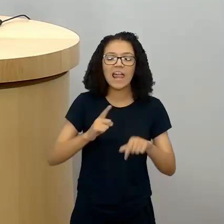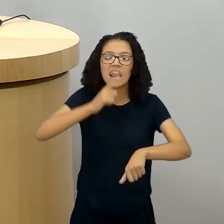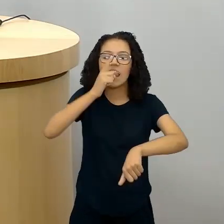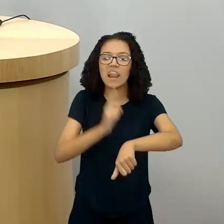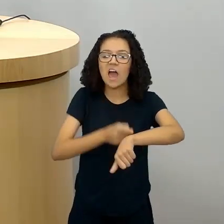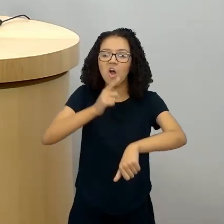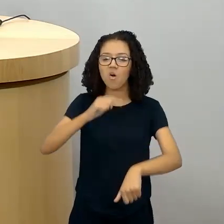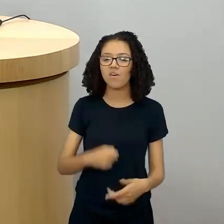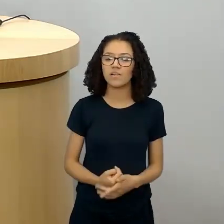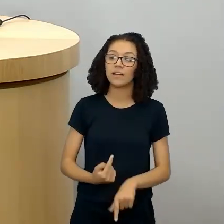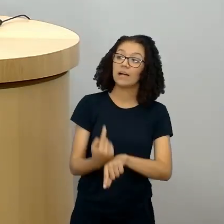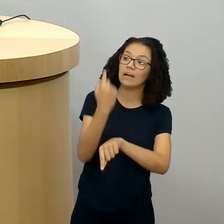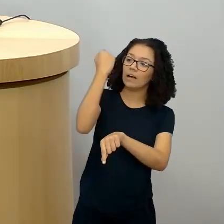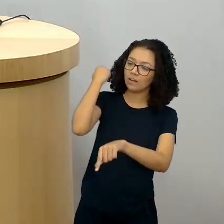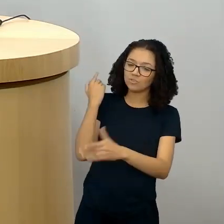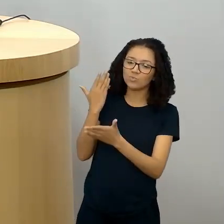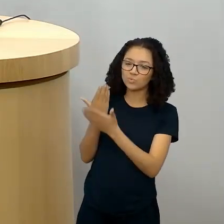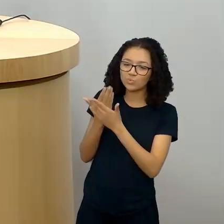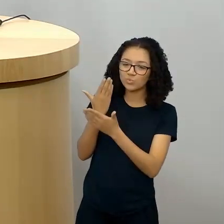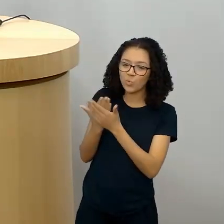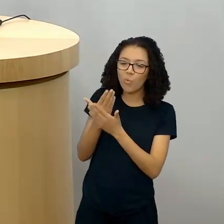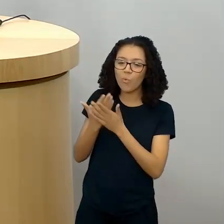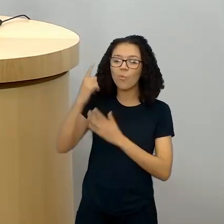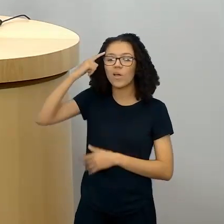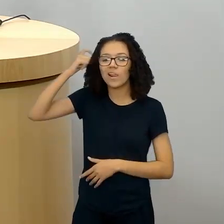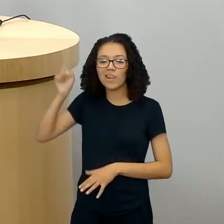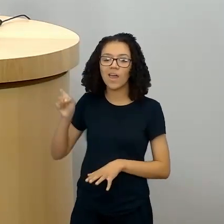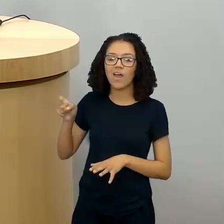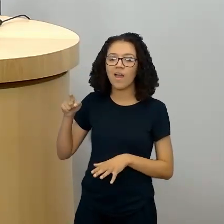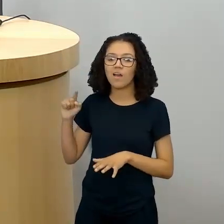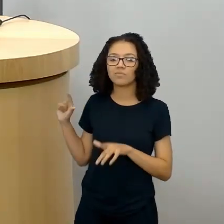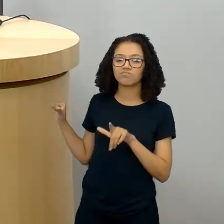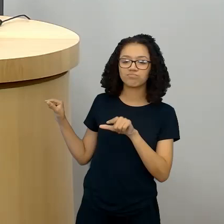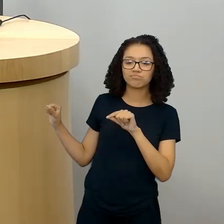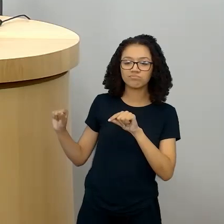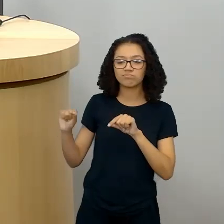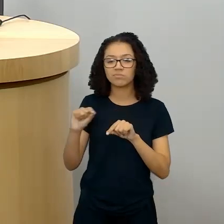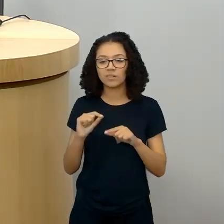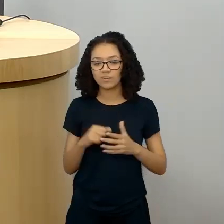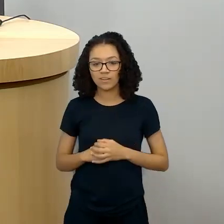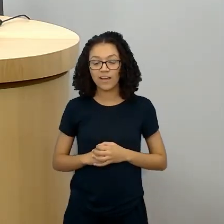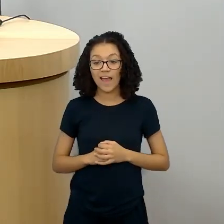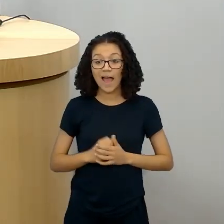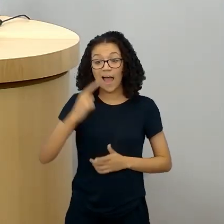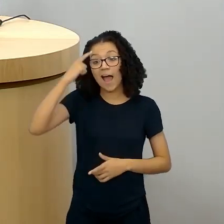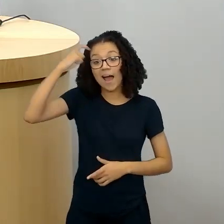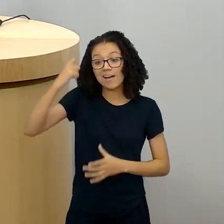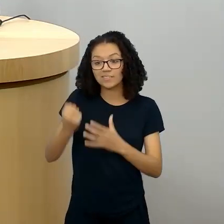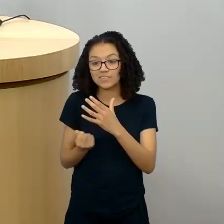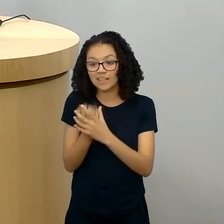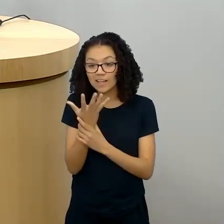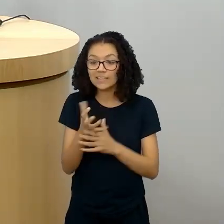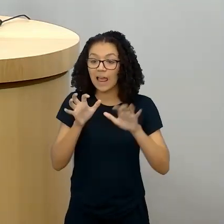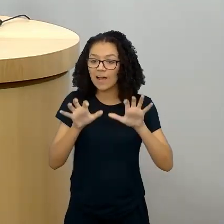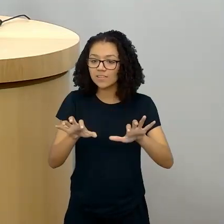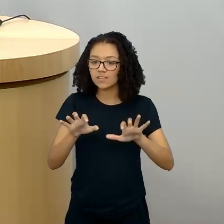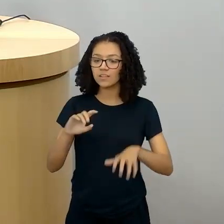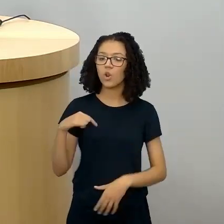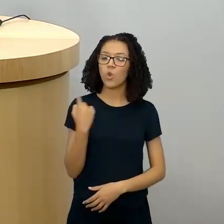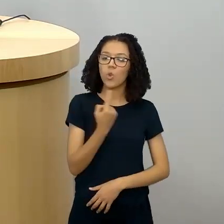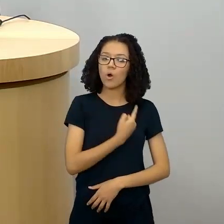para daí despertar, né? E é a partir disso que a criatividade pode ser ensinada, né? A gente